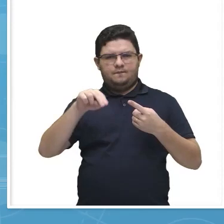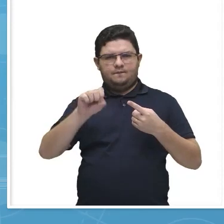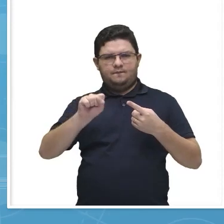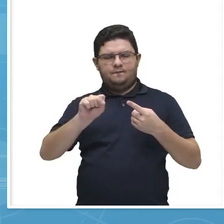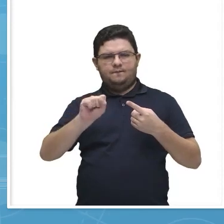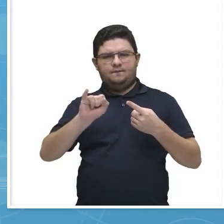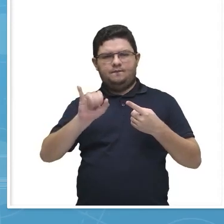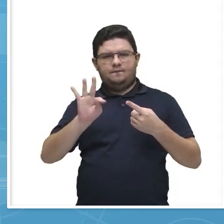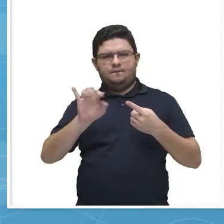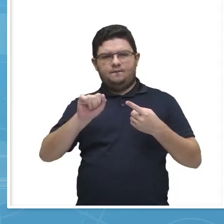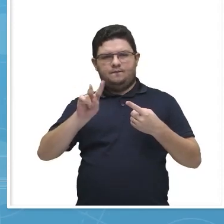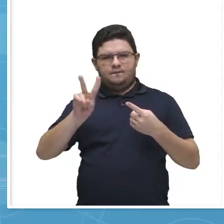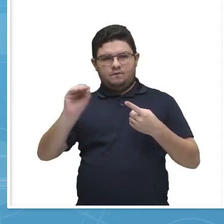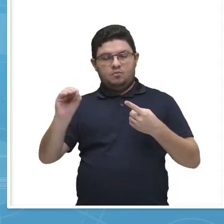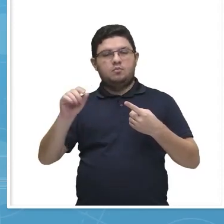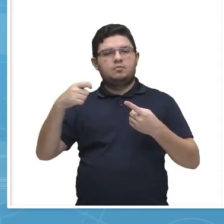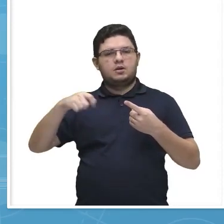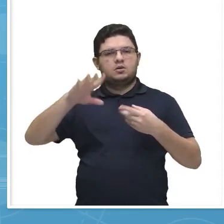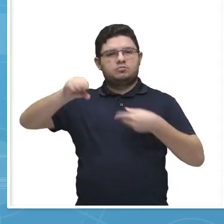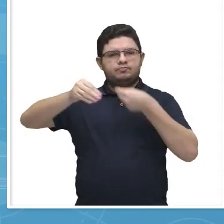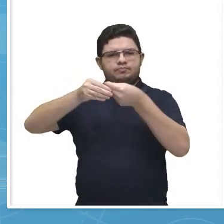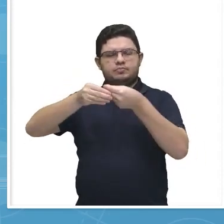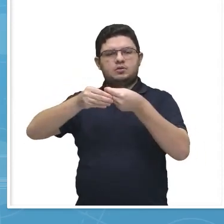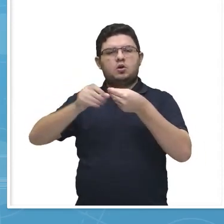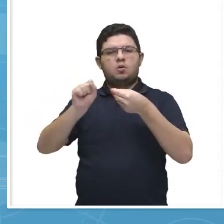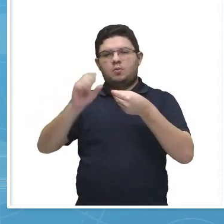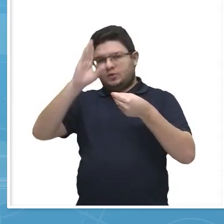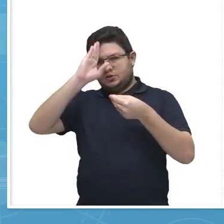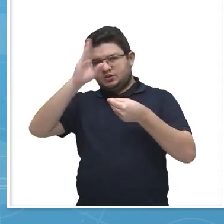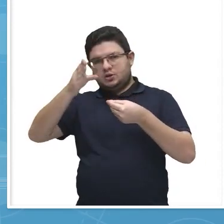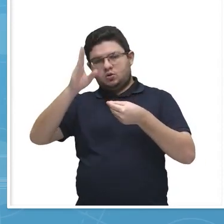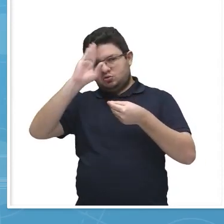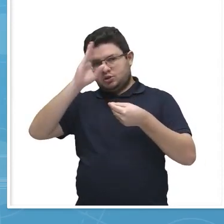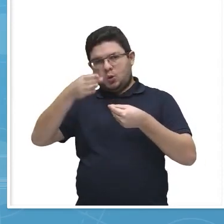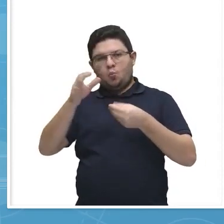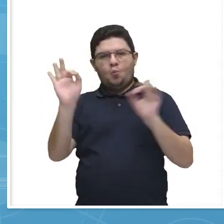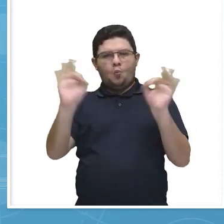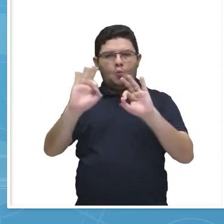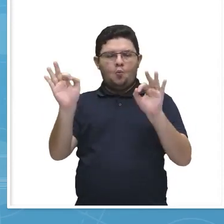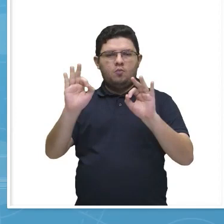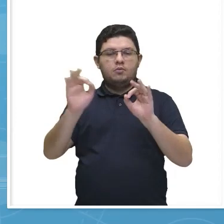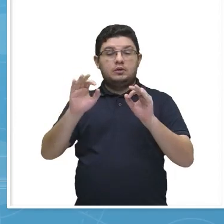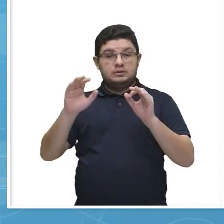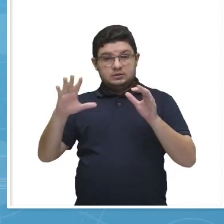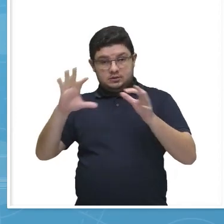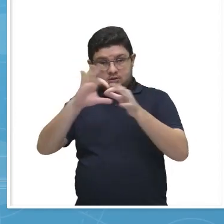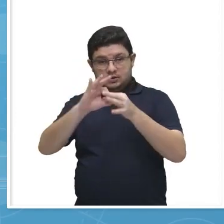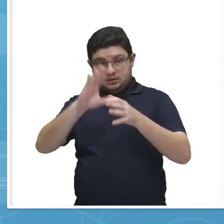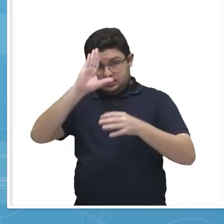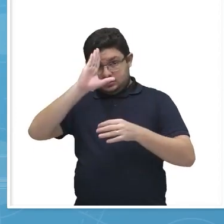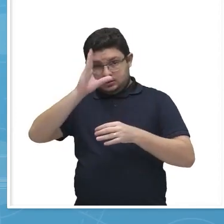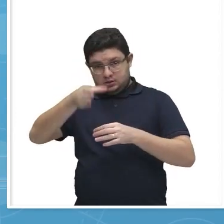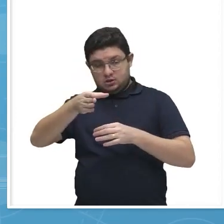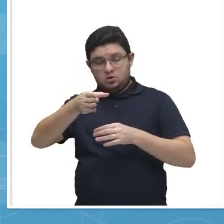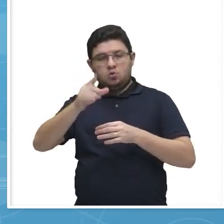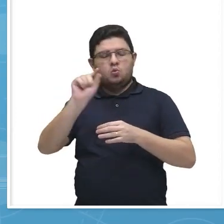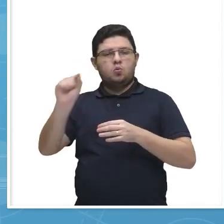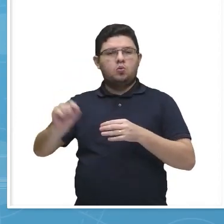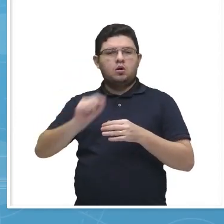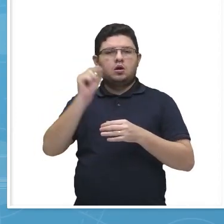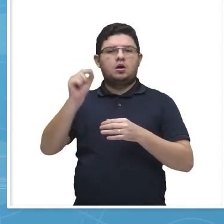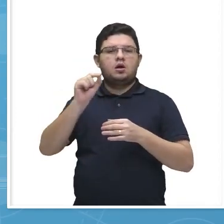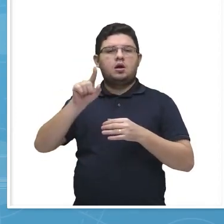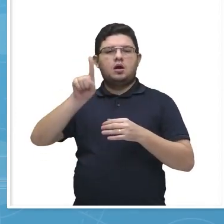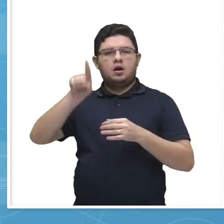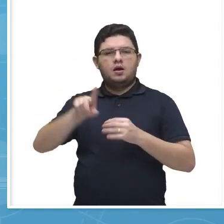pode se ligar ao complemento de forma direta ou indireta. Se ele se liga ao complemento de forma direta, ele será chamado de